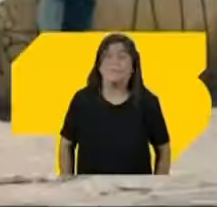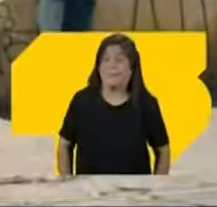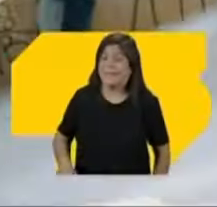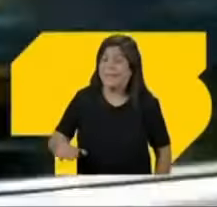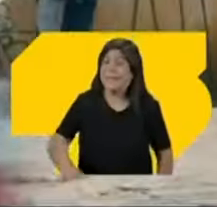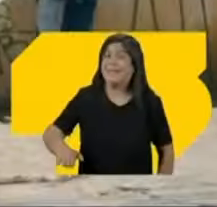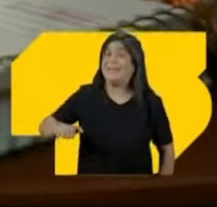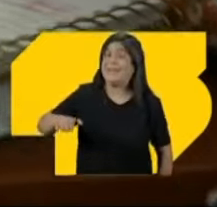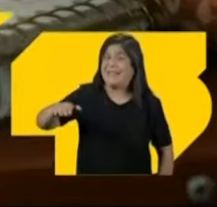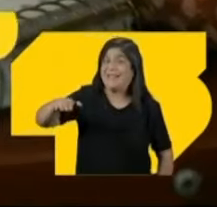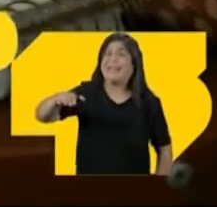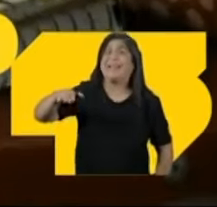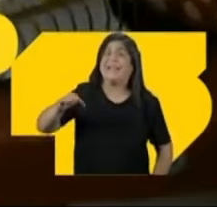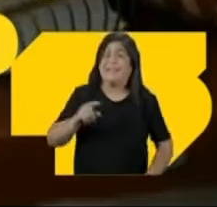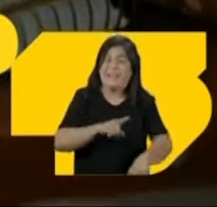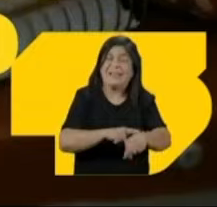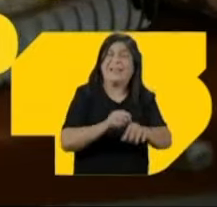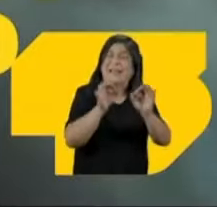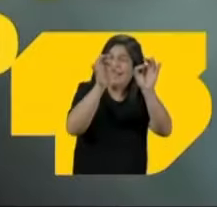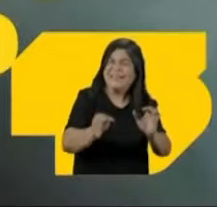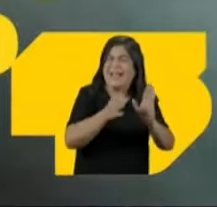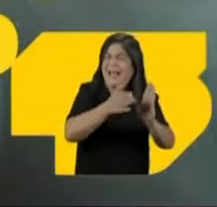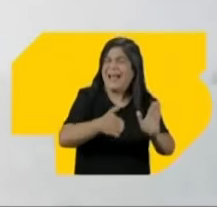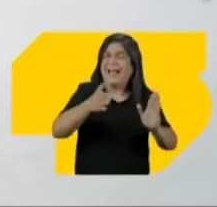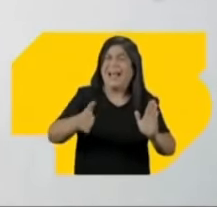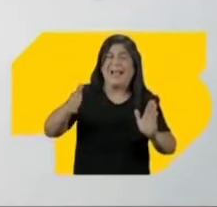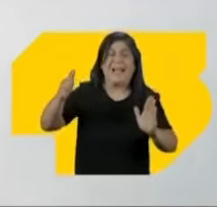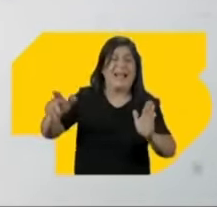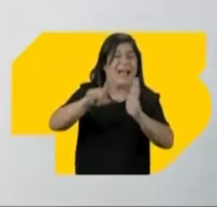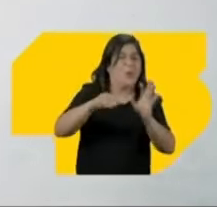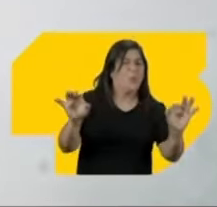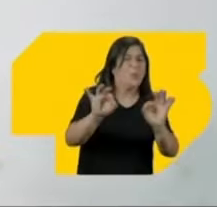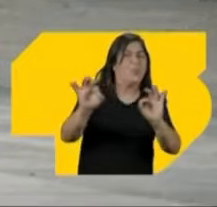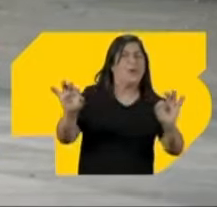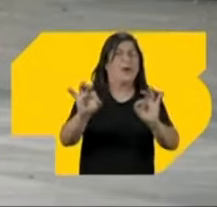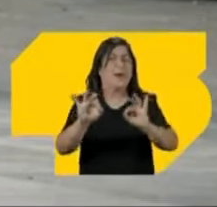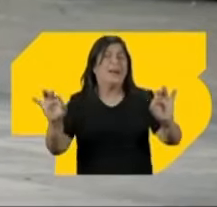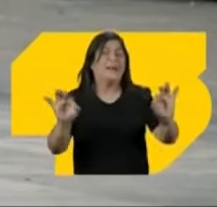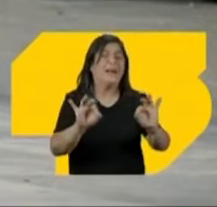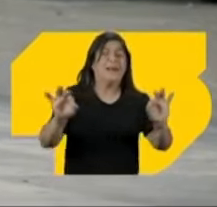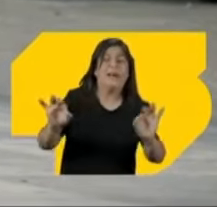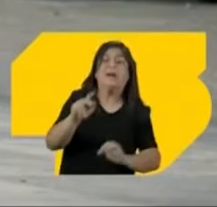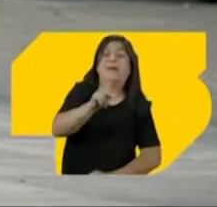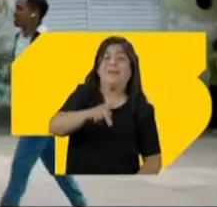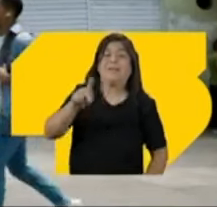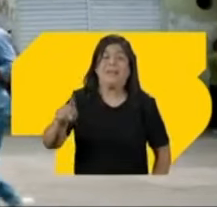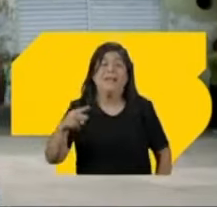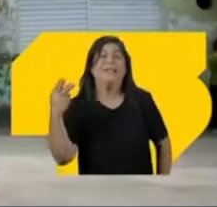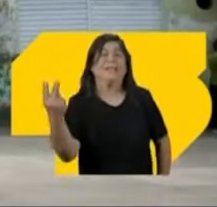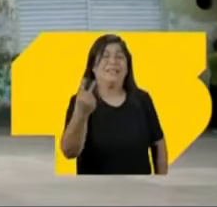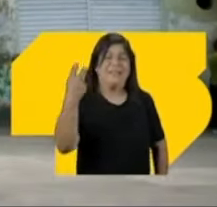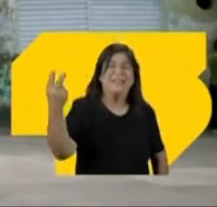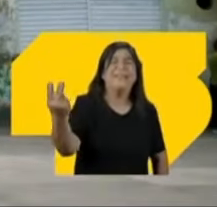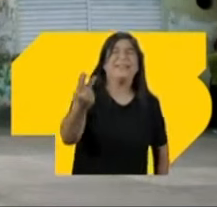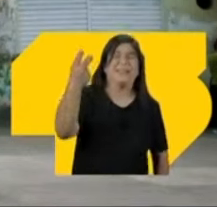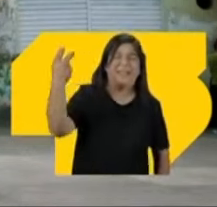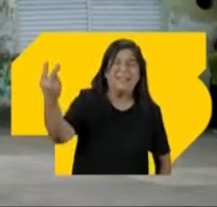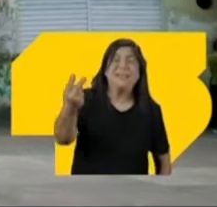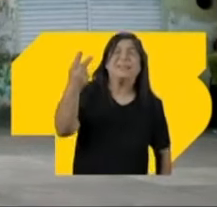Pedro 45. Menino alfabetizado, no tempo certo, sem nenhum atraso. A